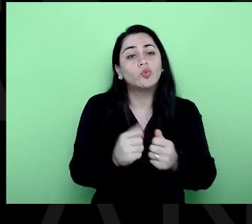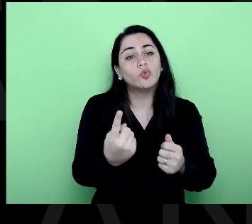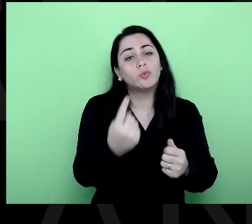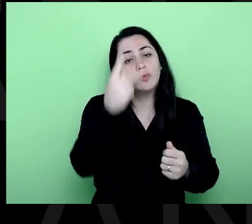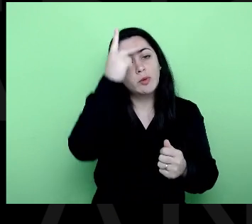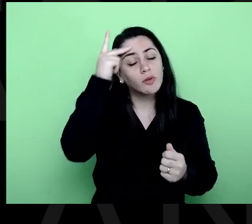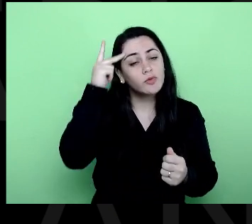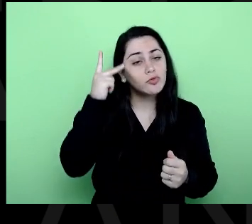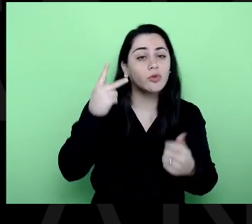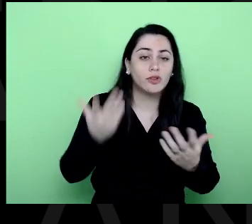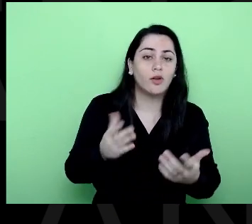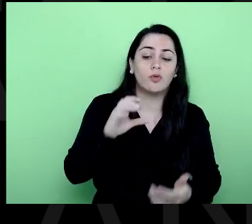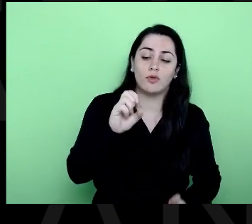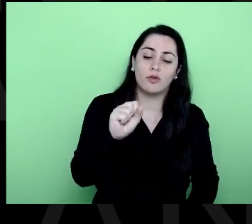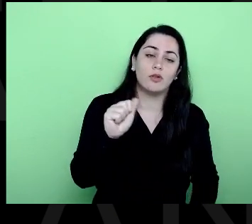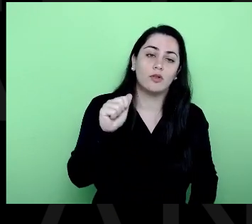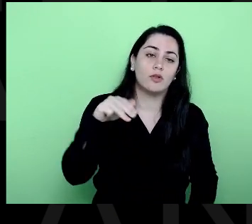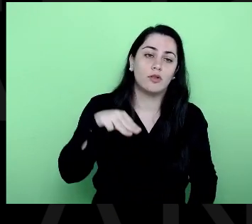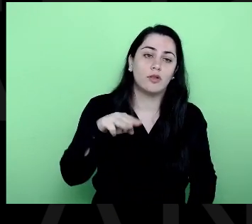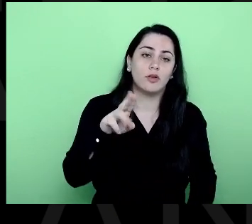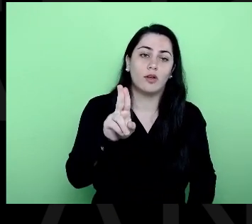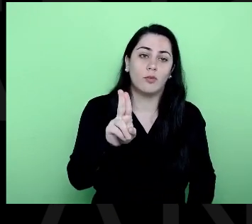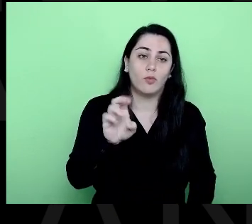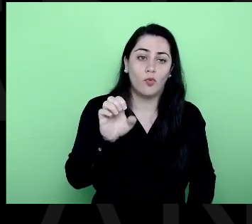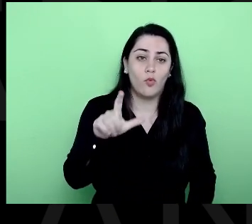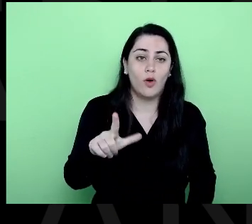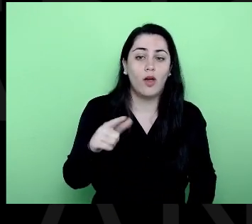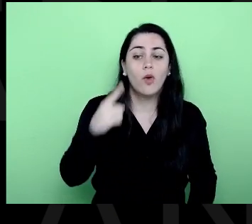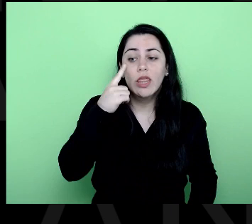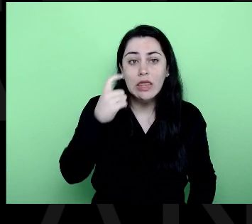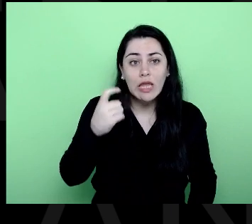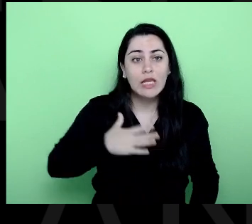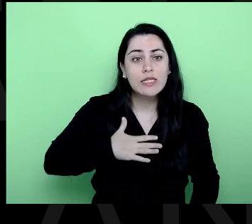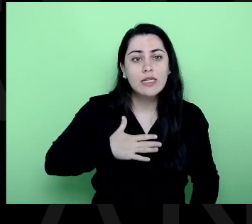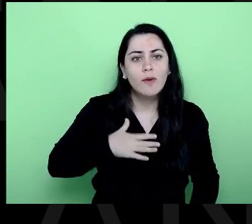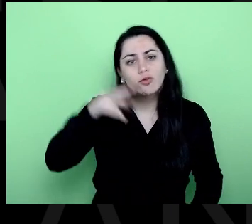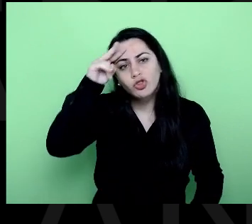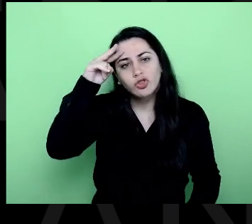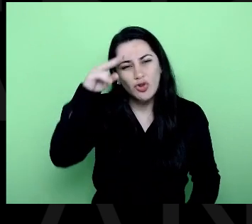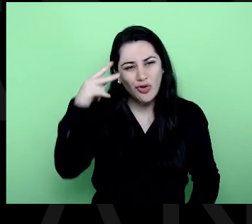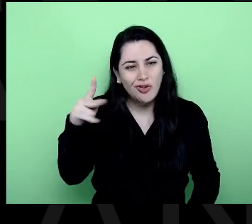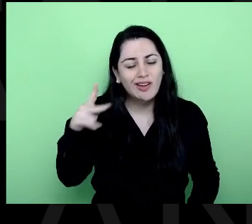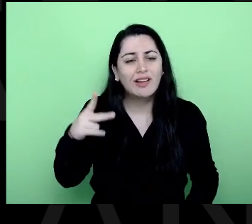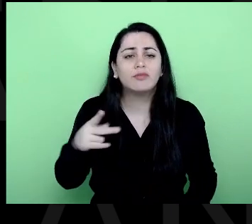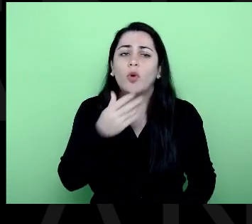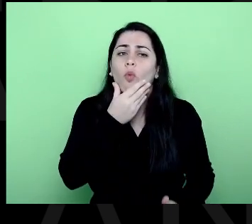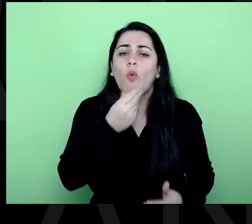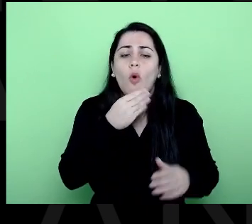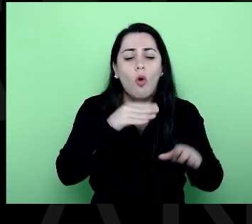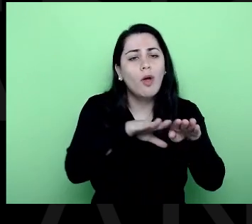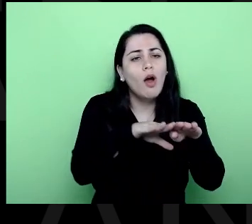O Samuel, para mim, né? Assim, o meu interesse nele é porque ele era um cara nada